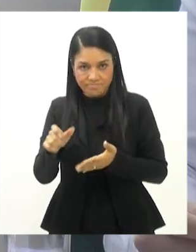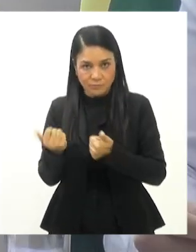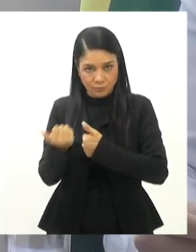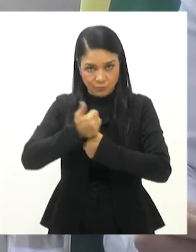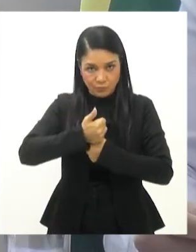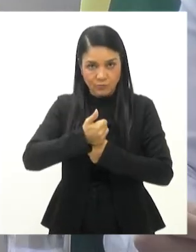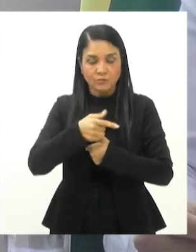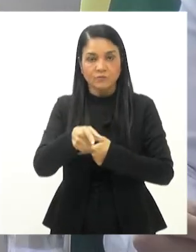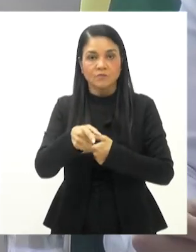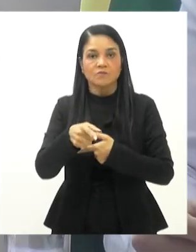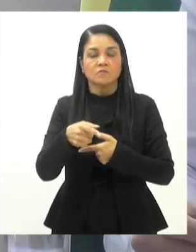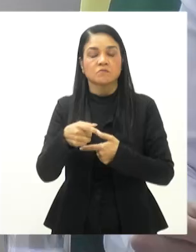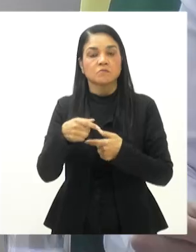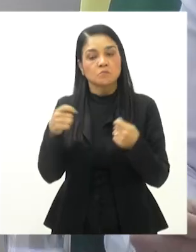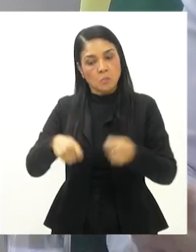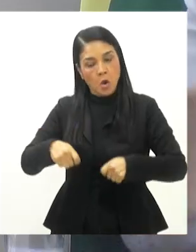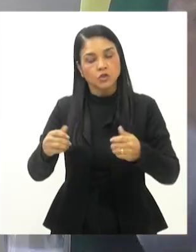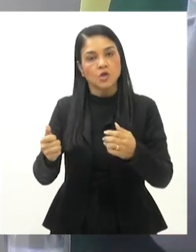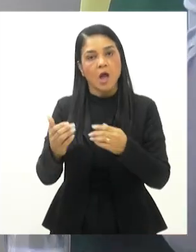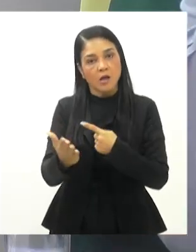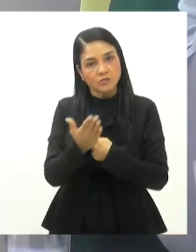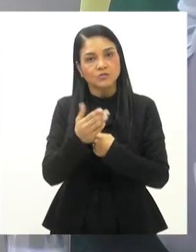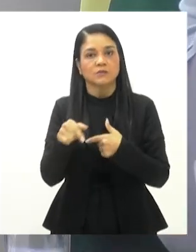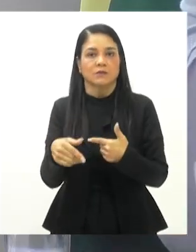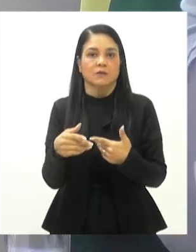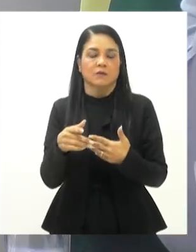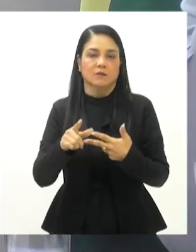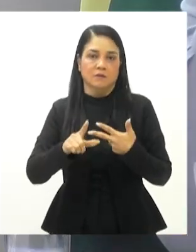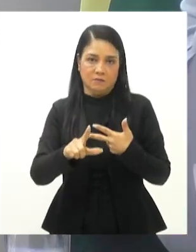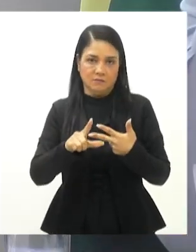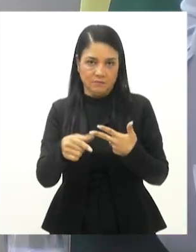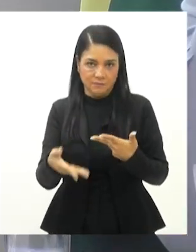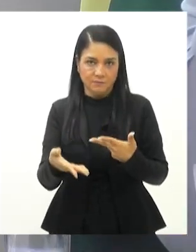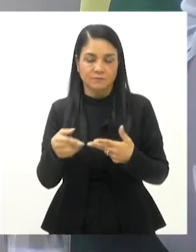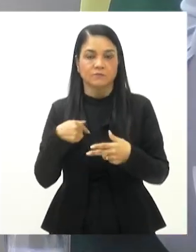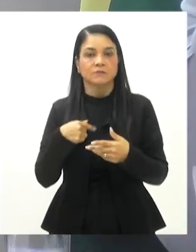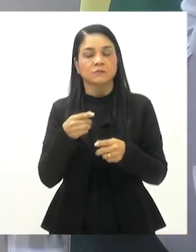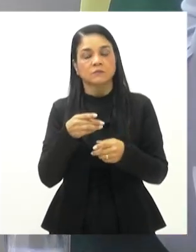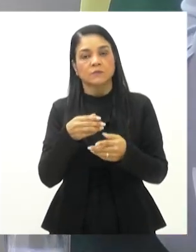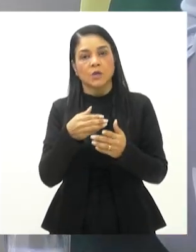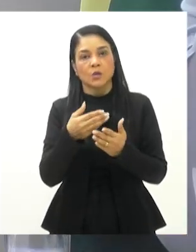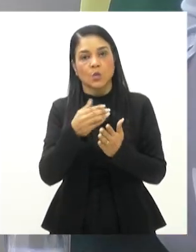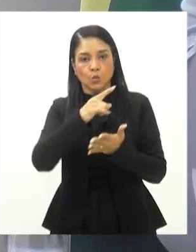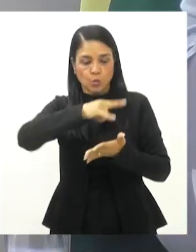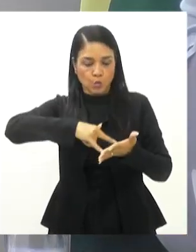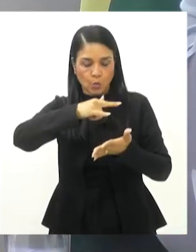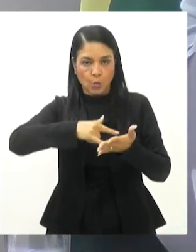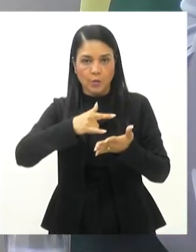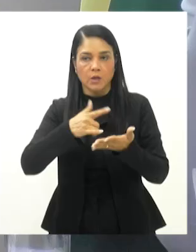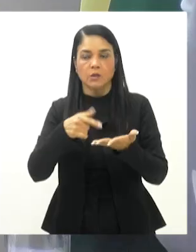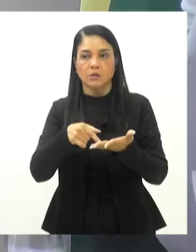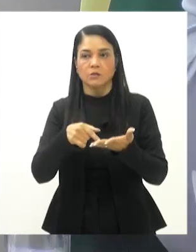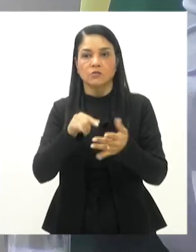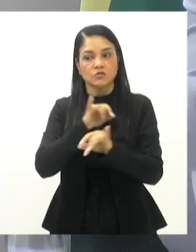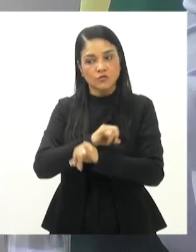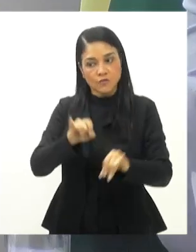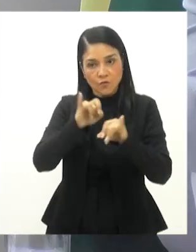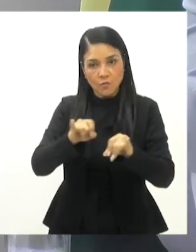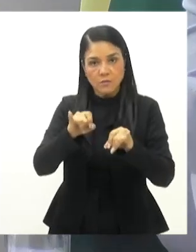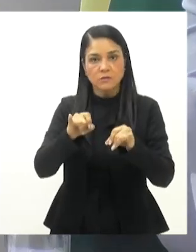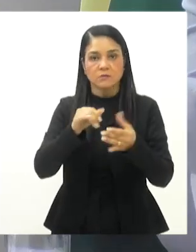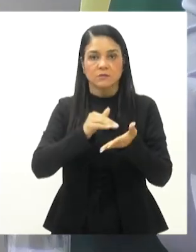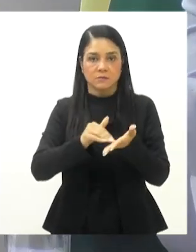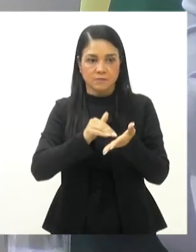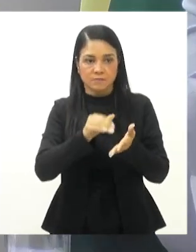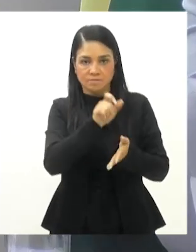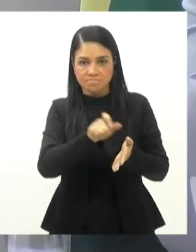nesse ponto de vista. Talvez até fazermos um requerimento de informação para as secretarias e, de